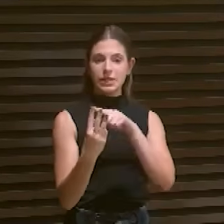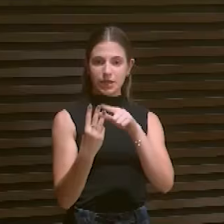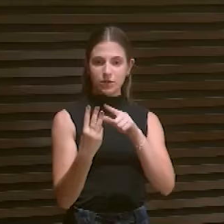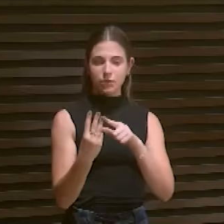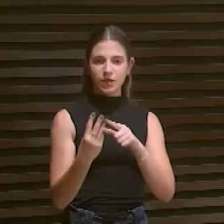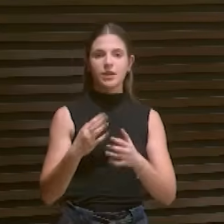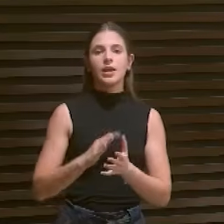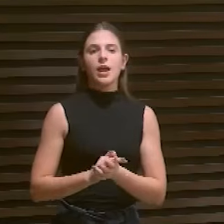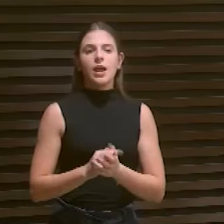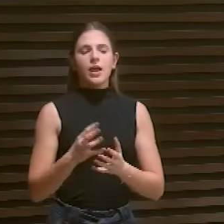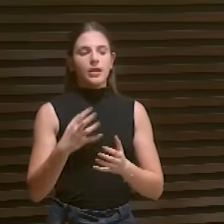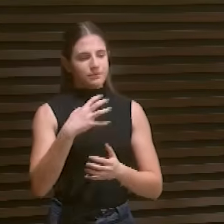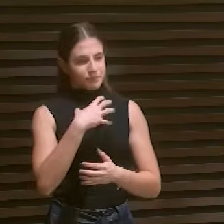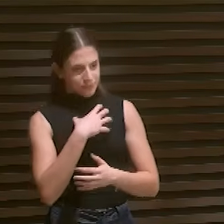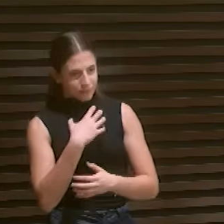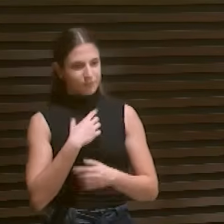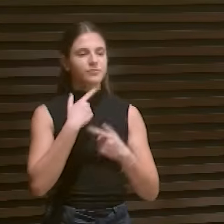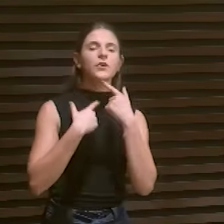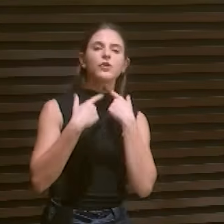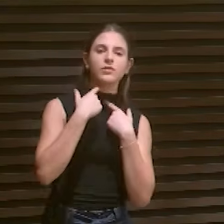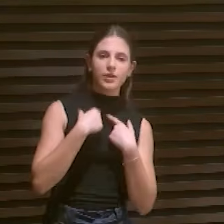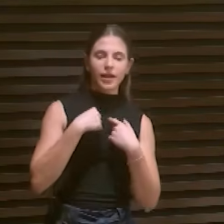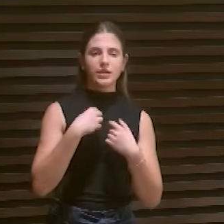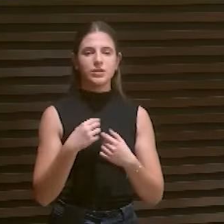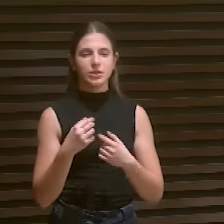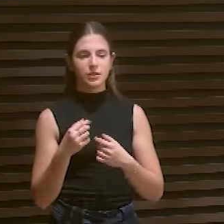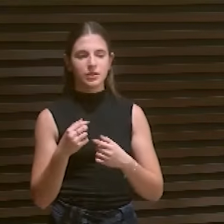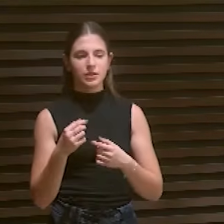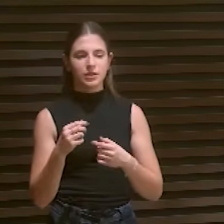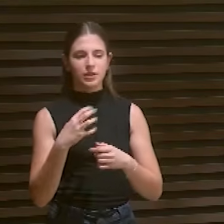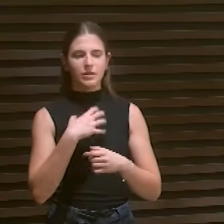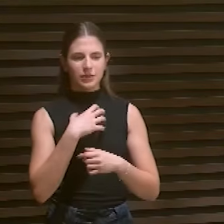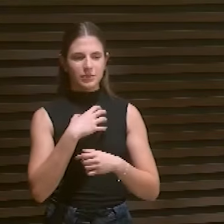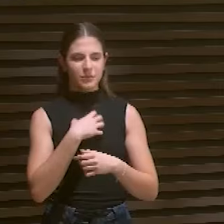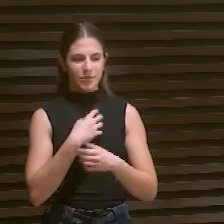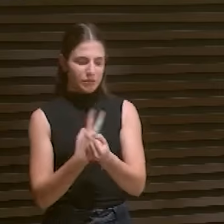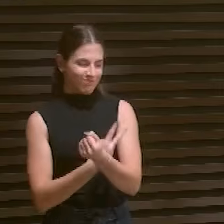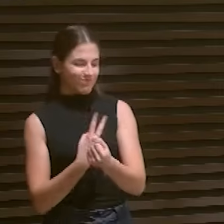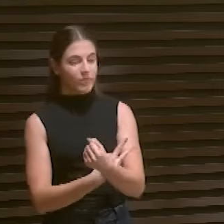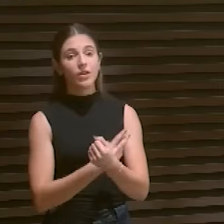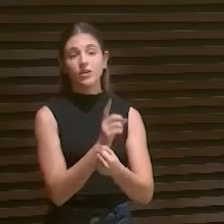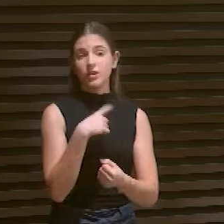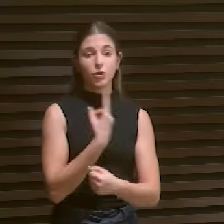interesses, ambições, afeições, ações desordenadas que nós não devemos